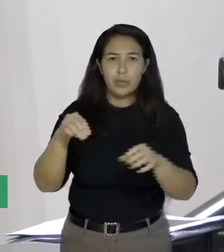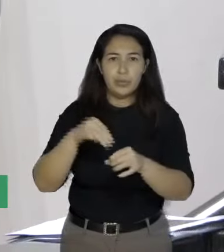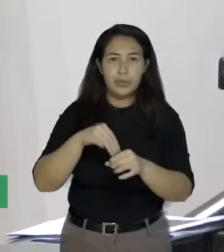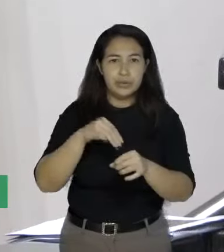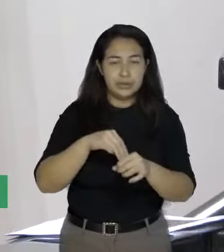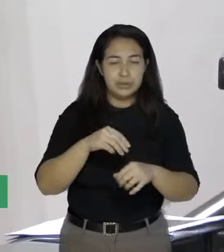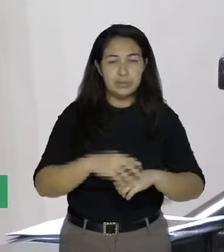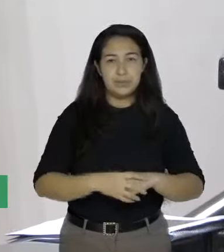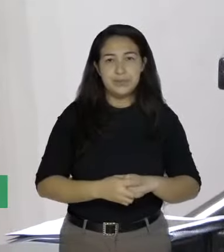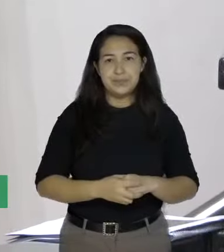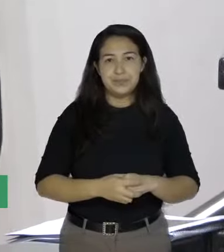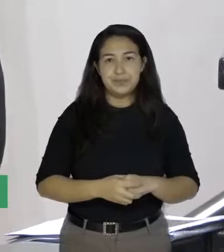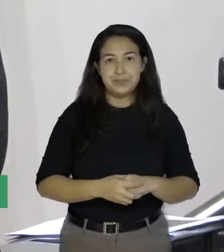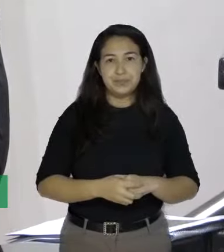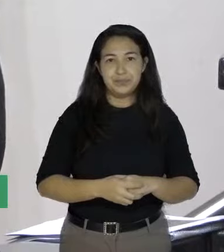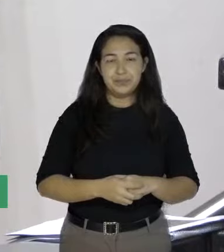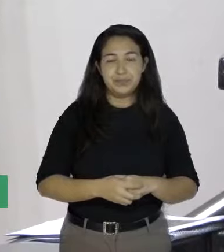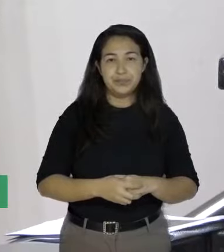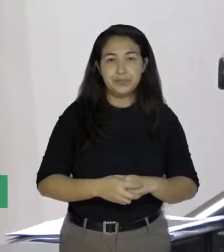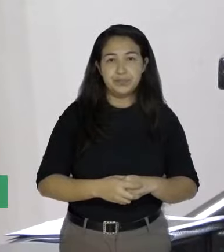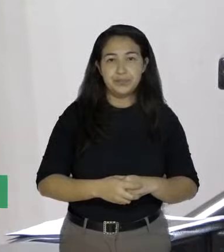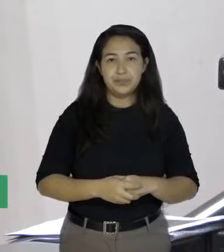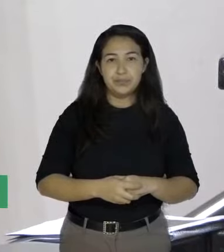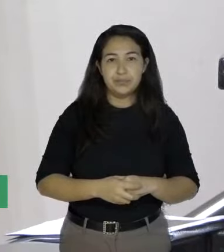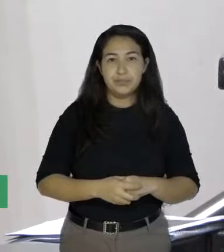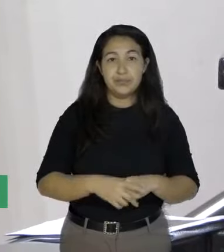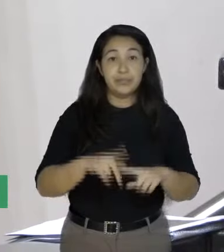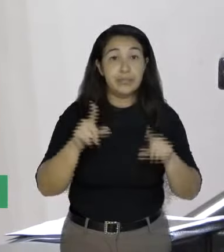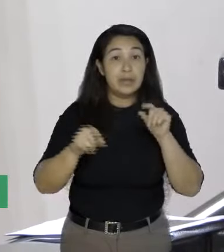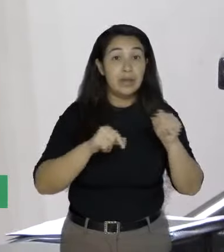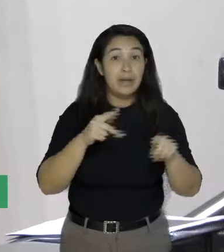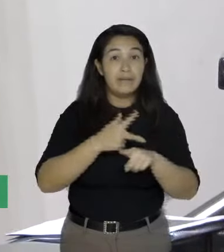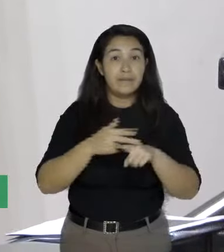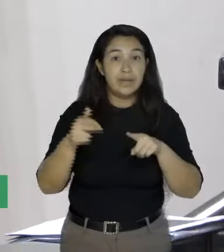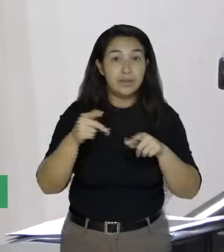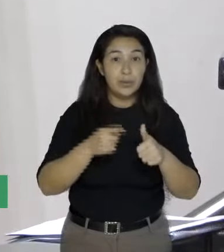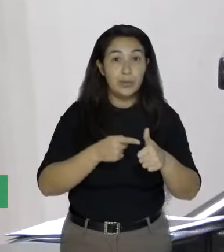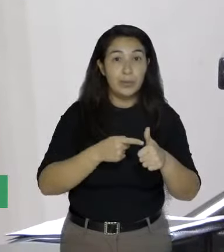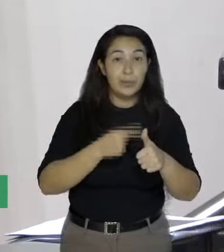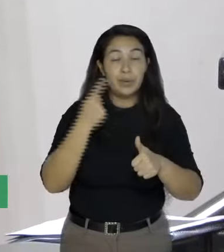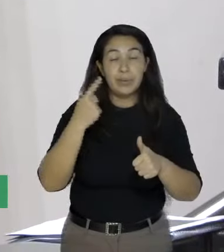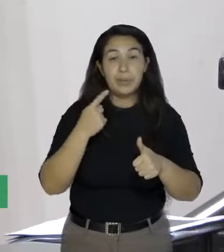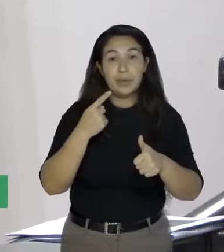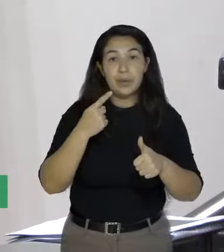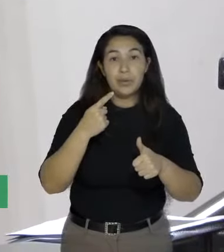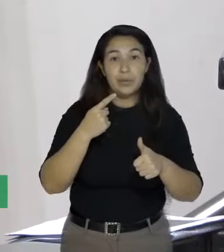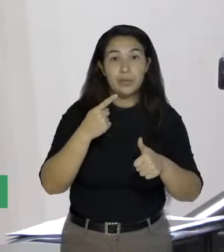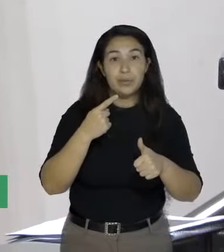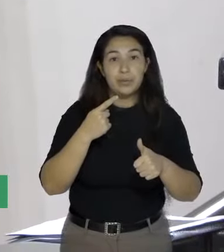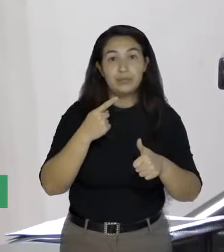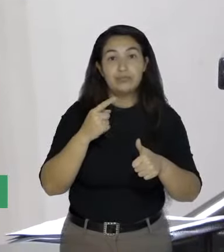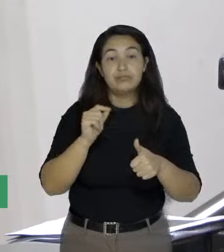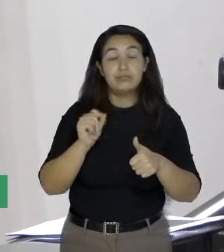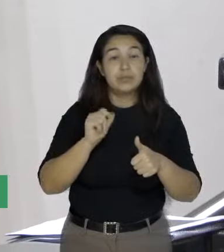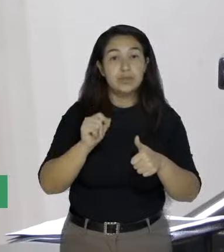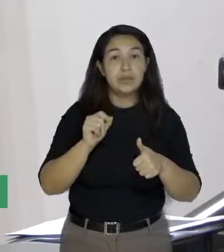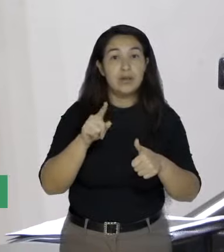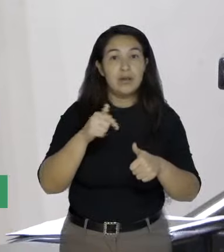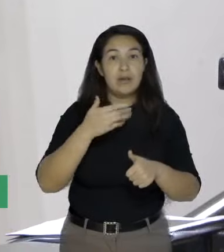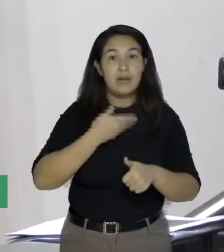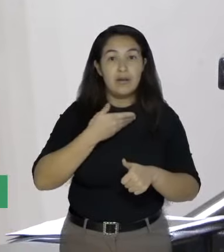de Chapecó e o de Florianópolis Quem ganhou primeiro lugar nesse nesse prêmio José da Laura foi o colega